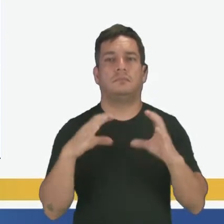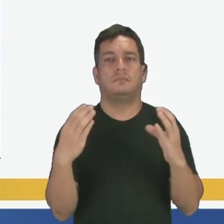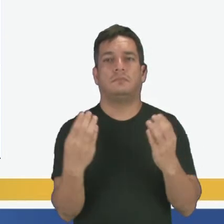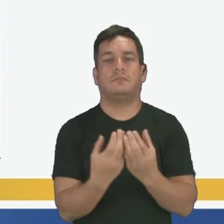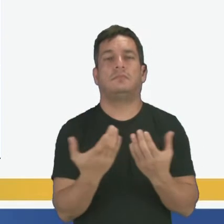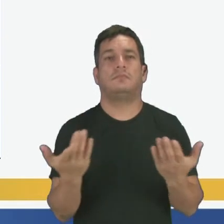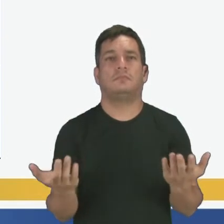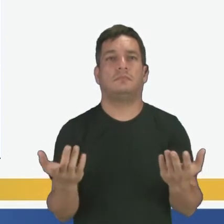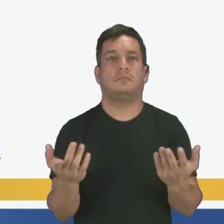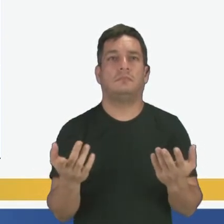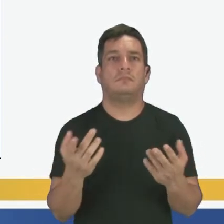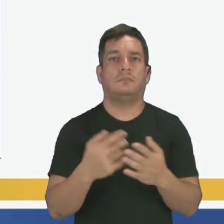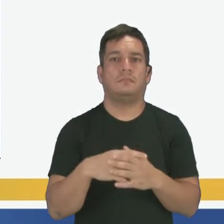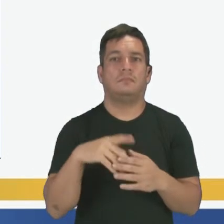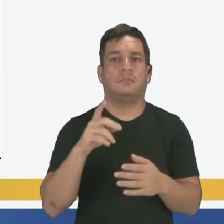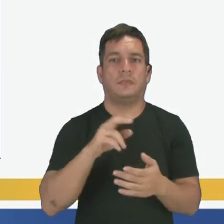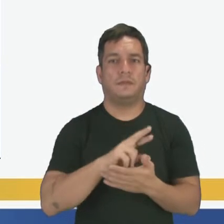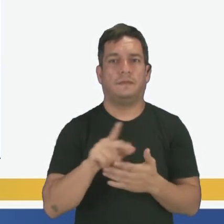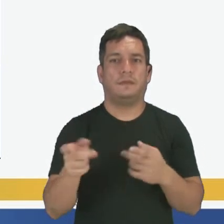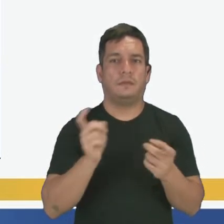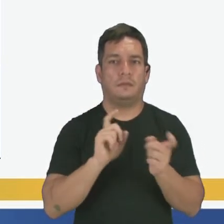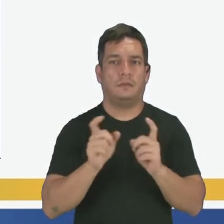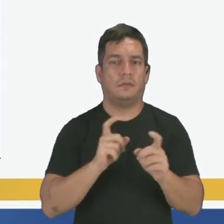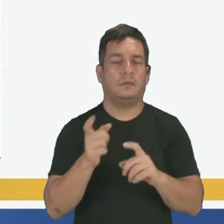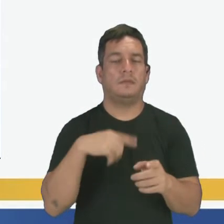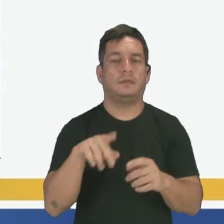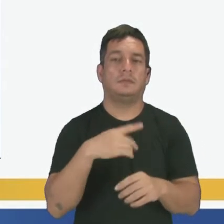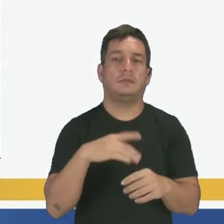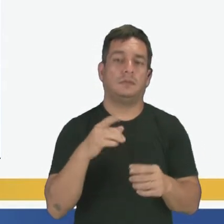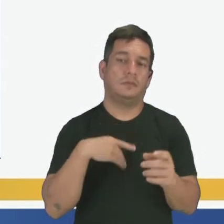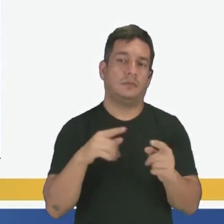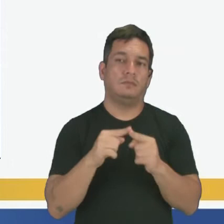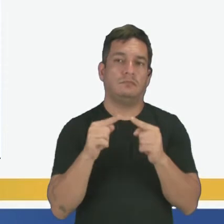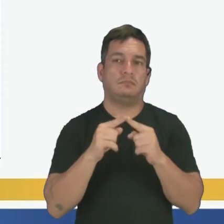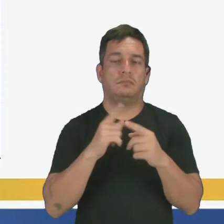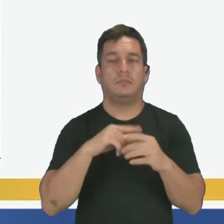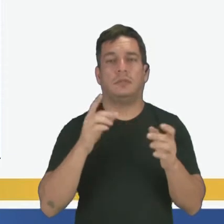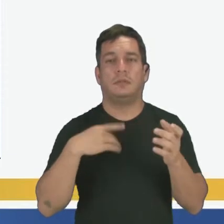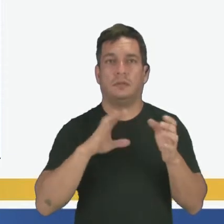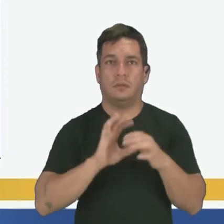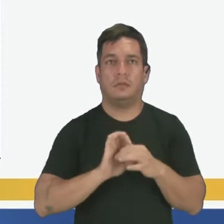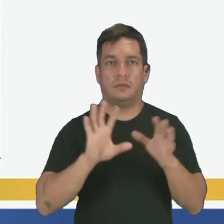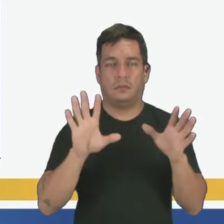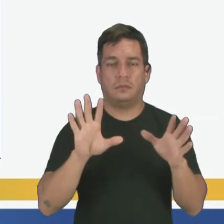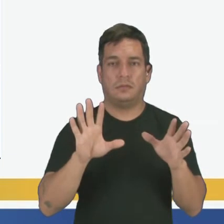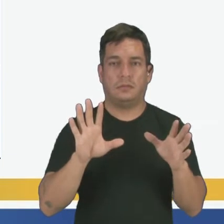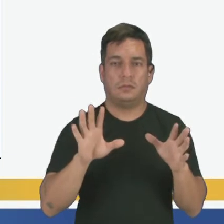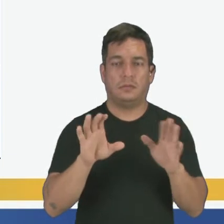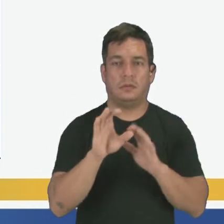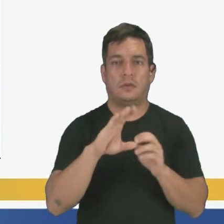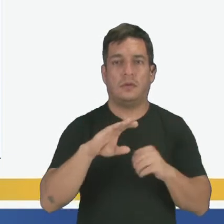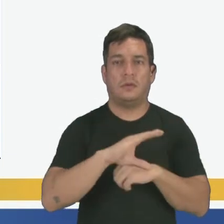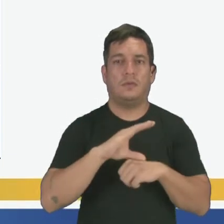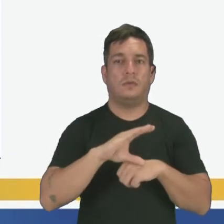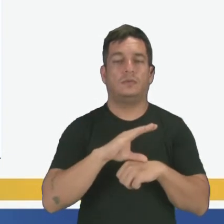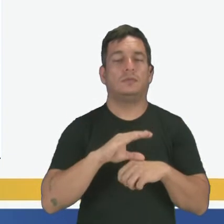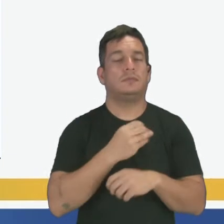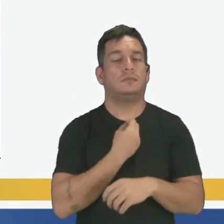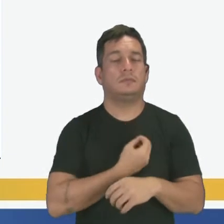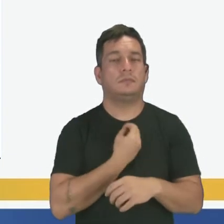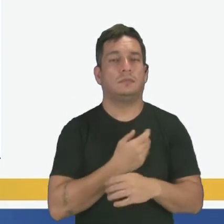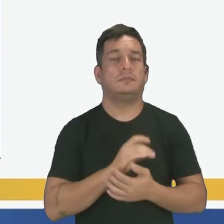né, do simpósio, e de repente se identifica e você tem essa liberdade né, na Constituição de